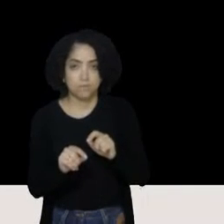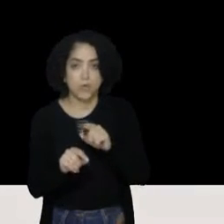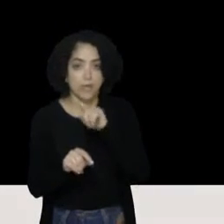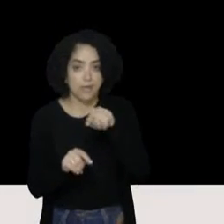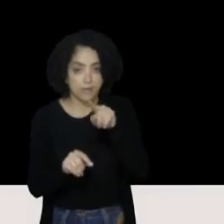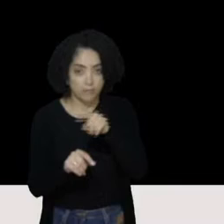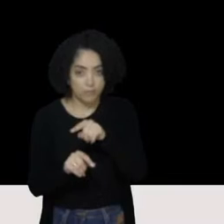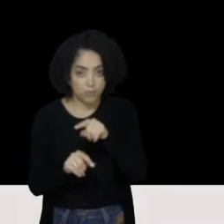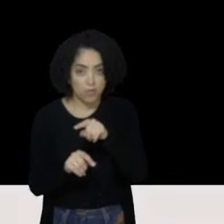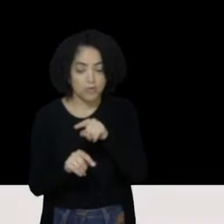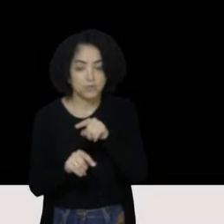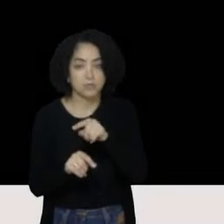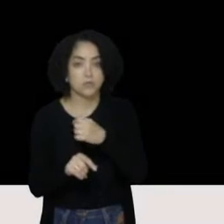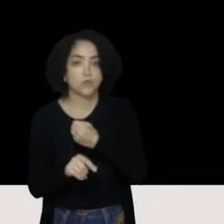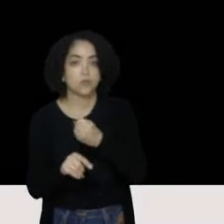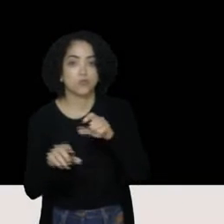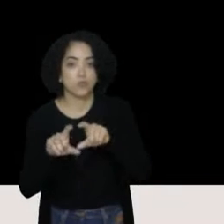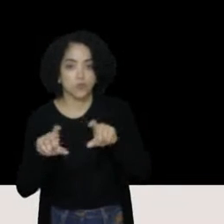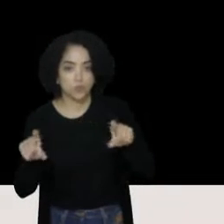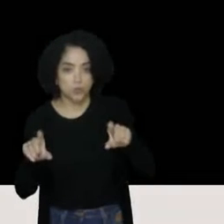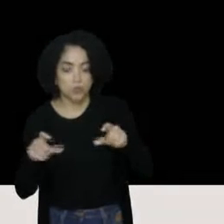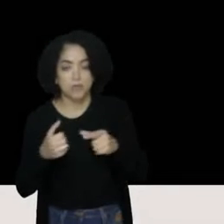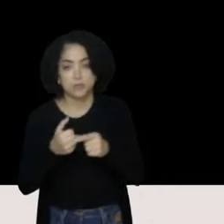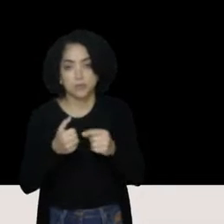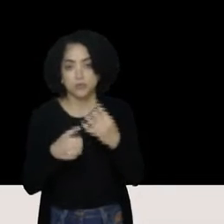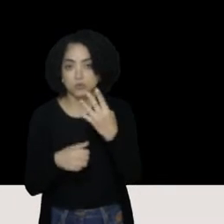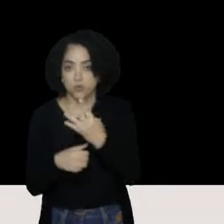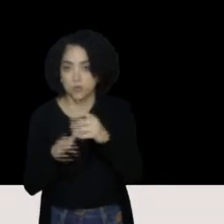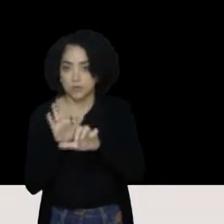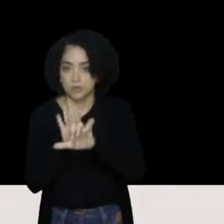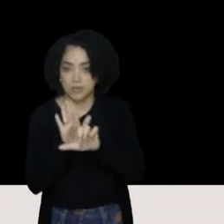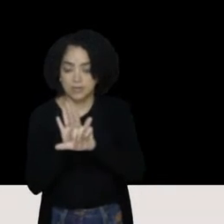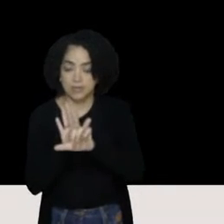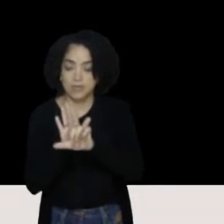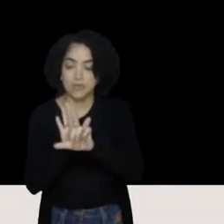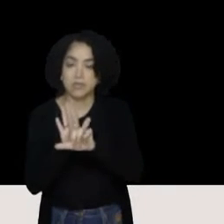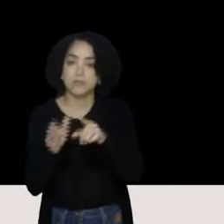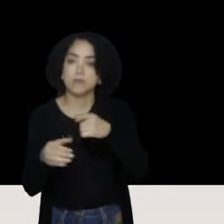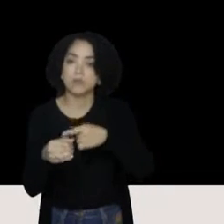inciso 2º do artigo 4º da Lei Municipal